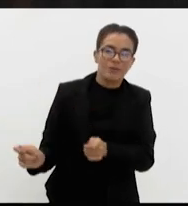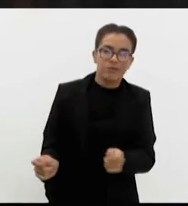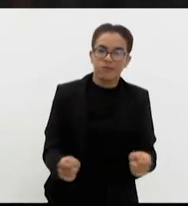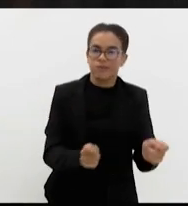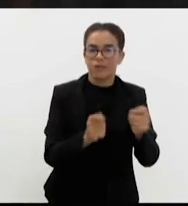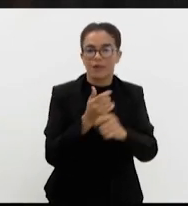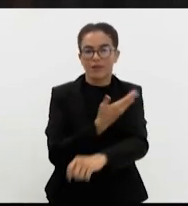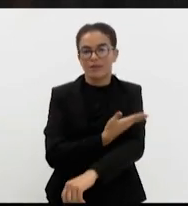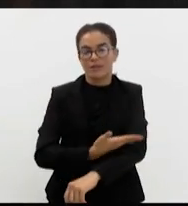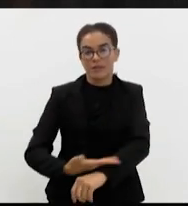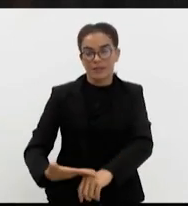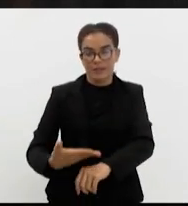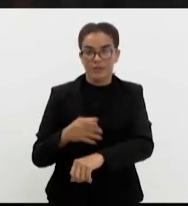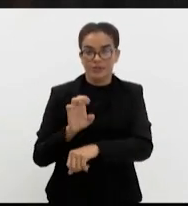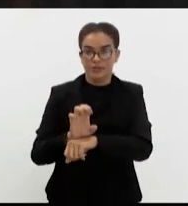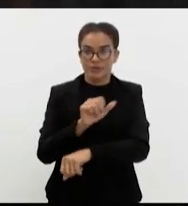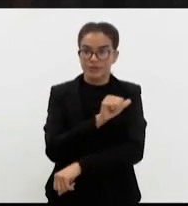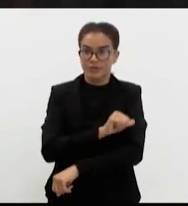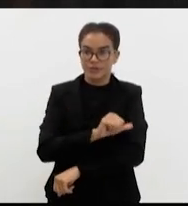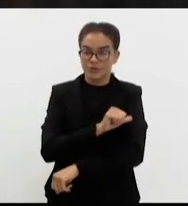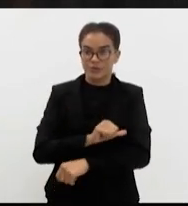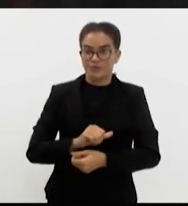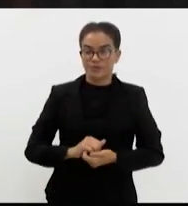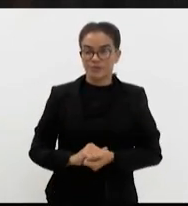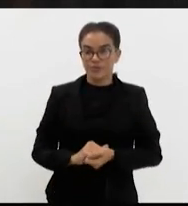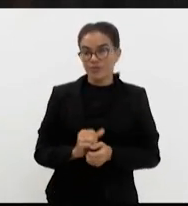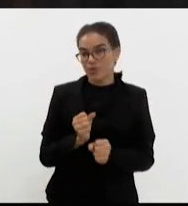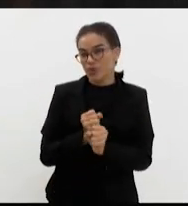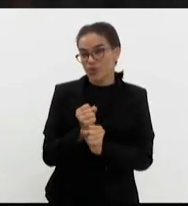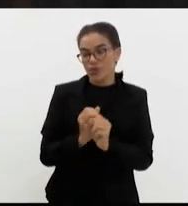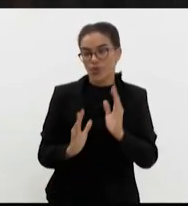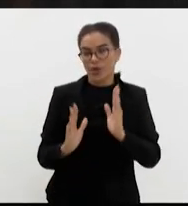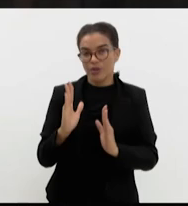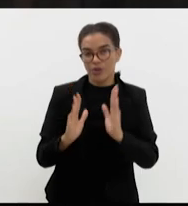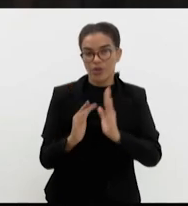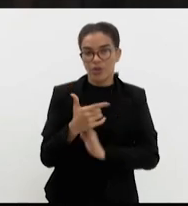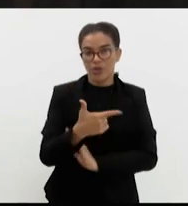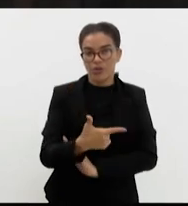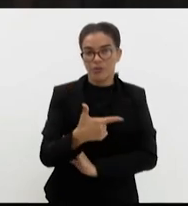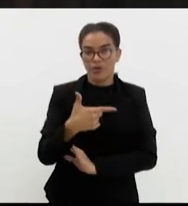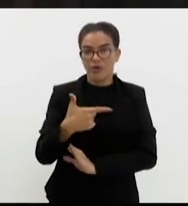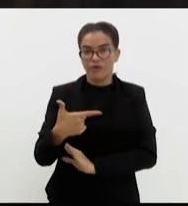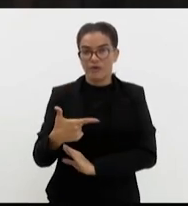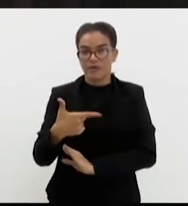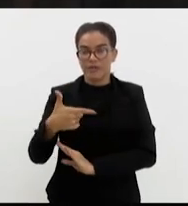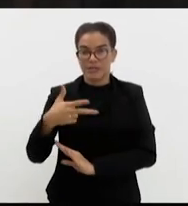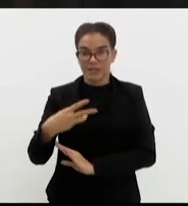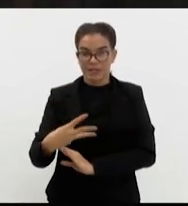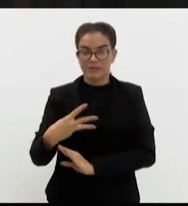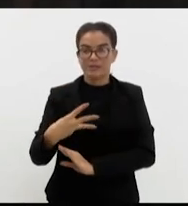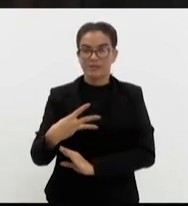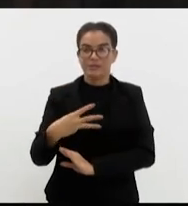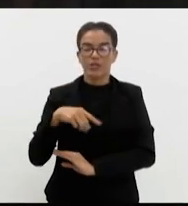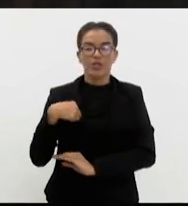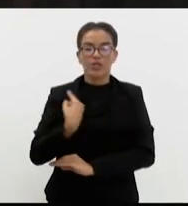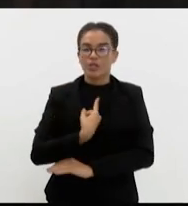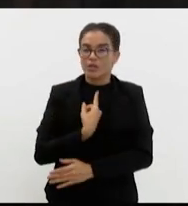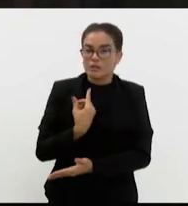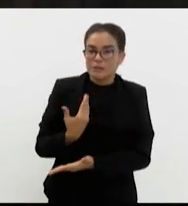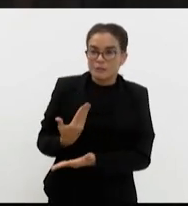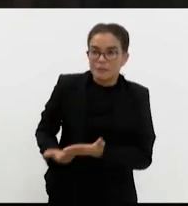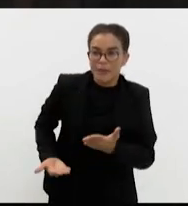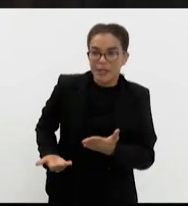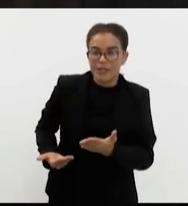de Janeiro no ano de 2023 Deputado Dr deodalto Nós perdemos